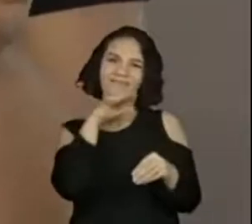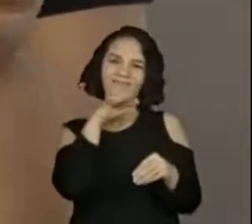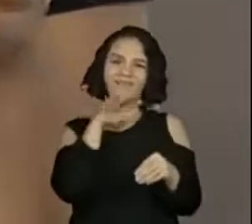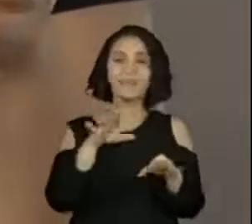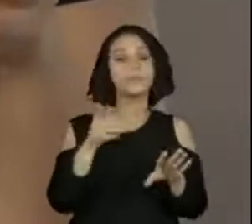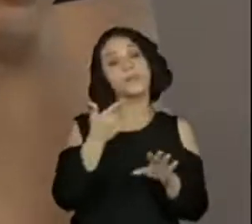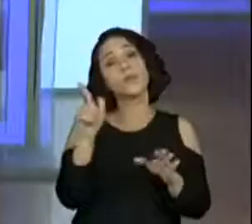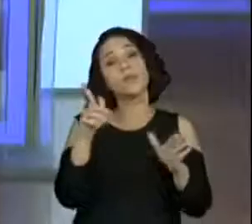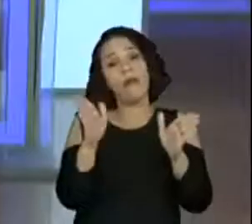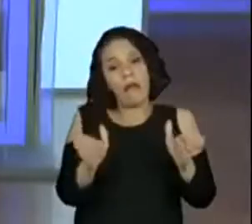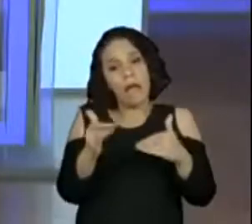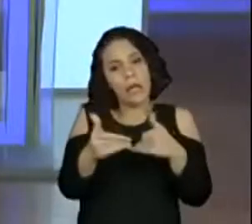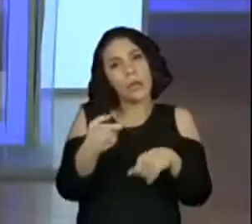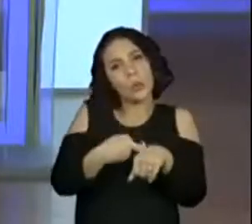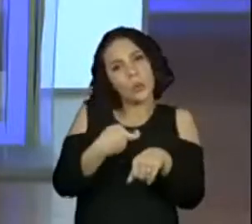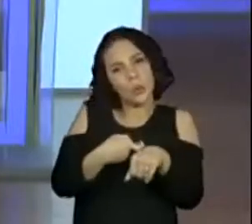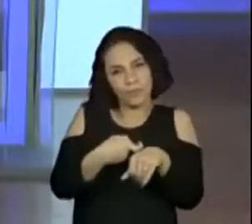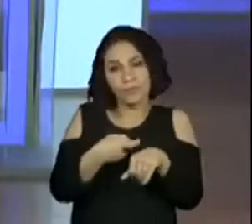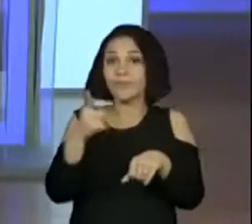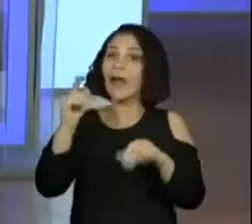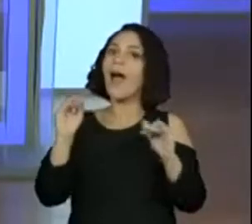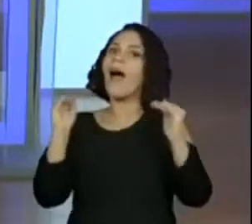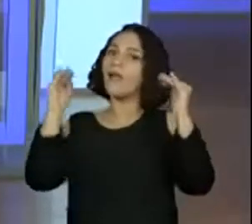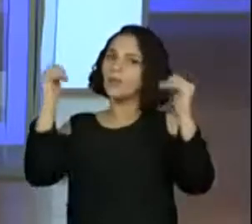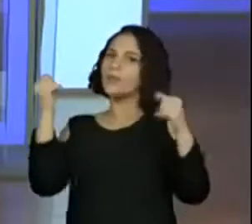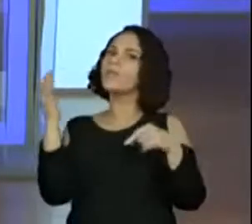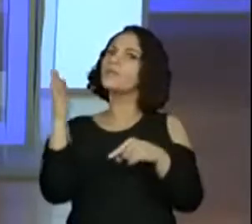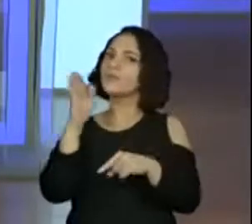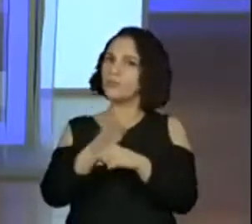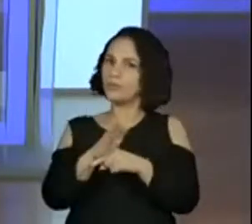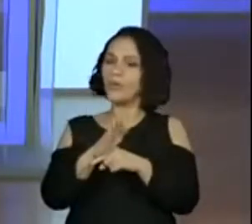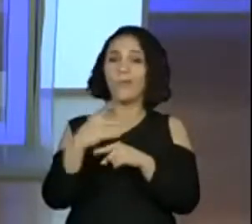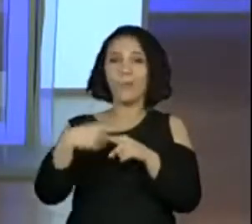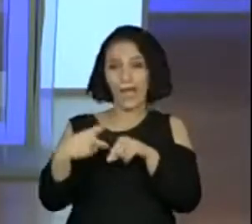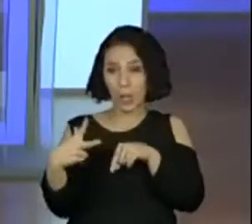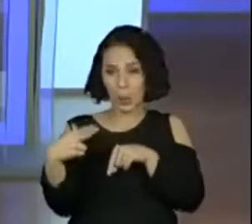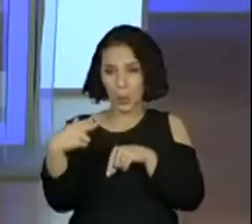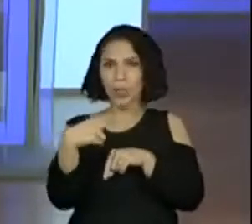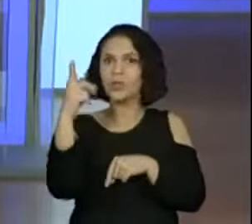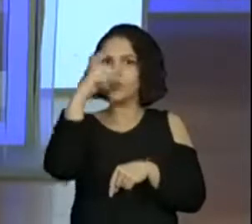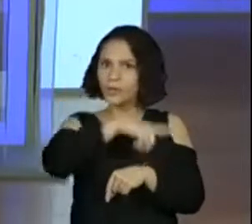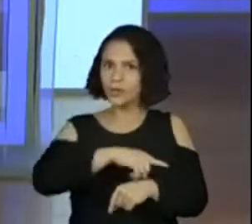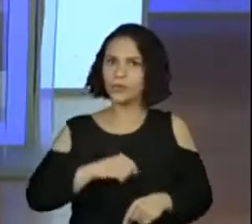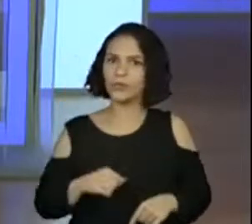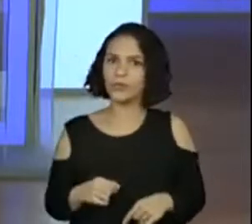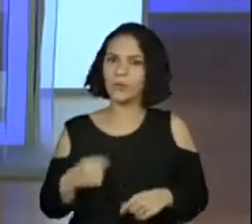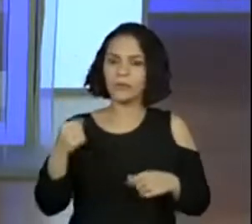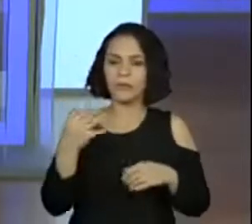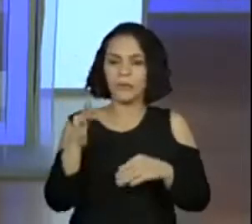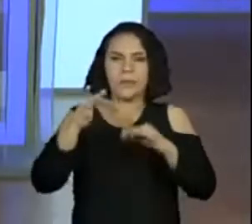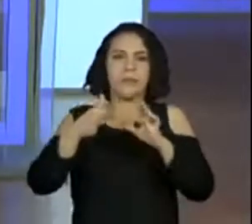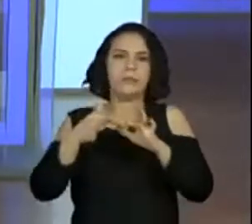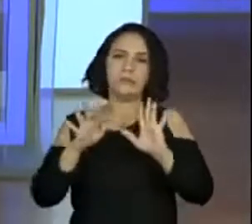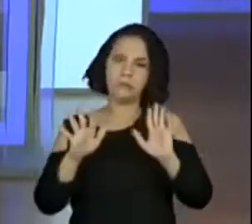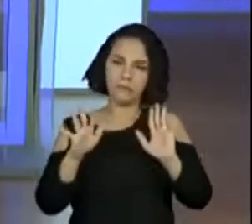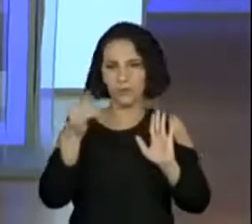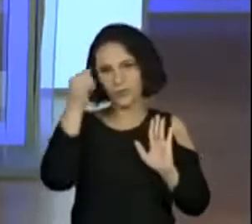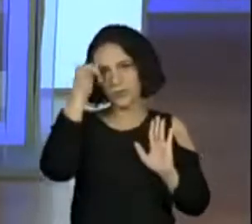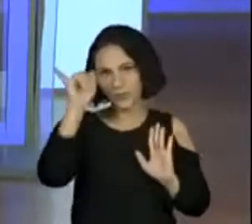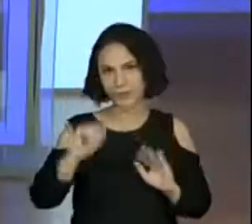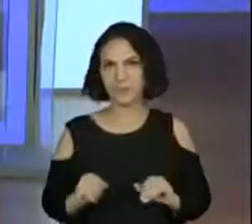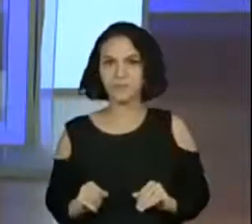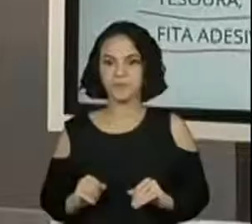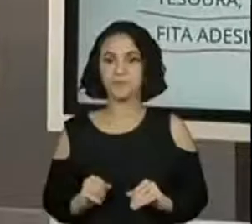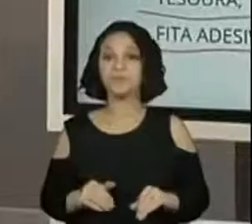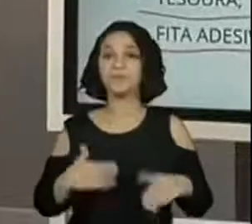alguma coisa. Precisa da ajuda de um adulto, porque o papelão não é tão fácil de cortar, você pode machucar a sua mão, tá bom? Então,